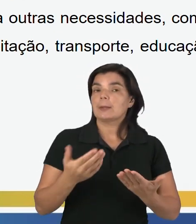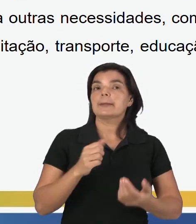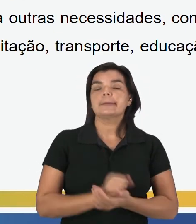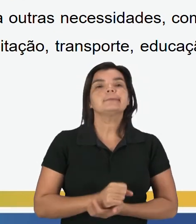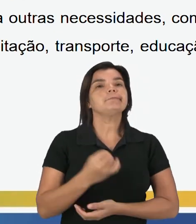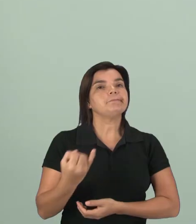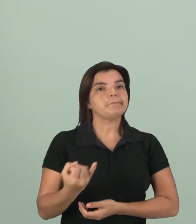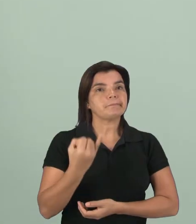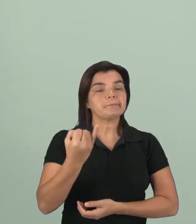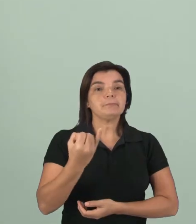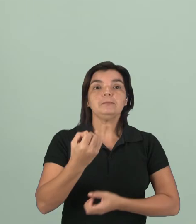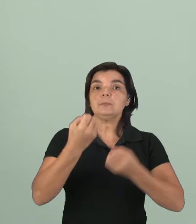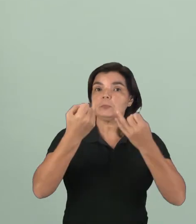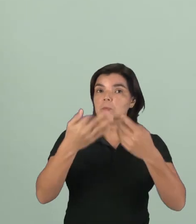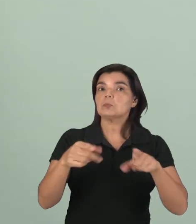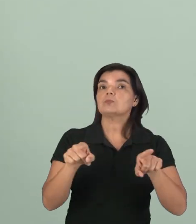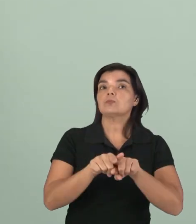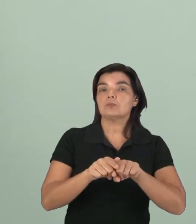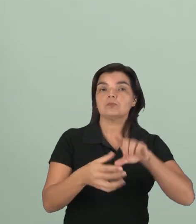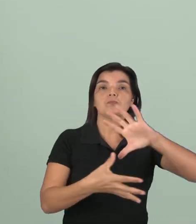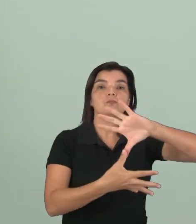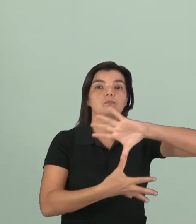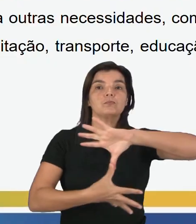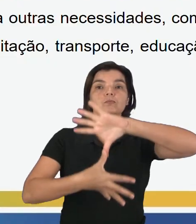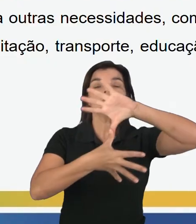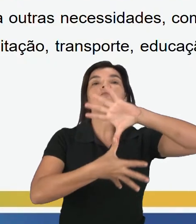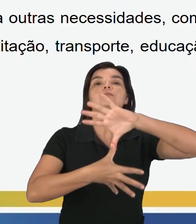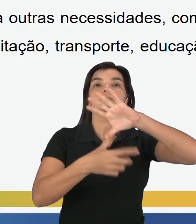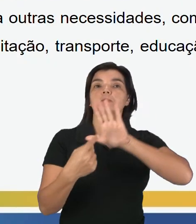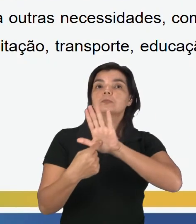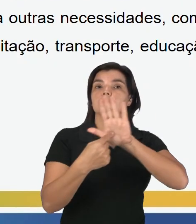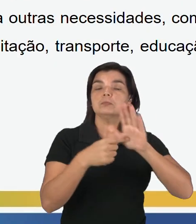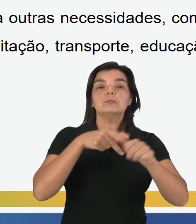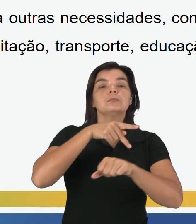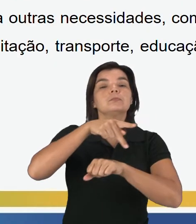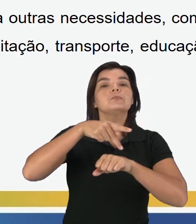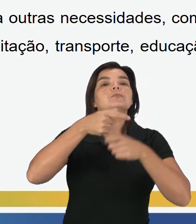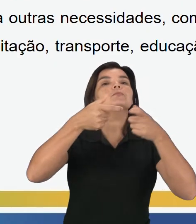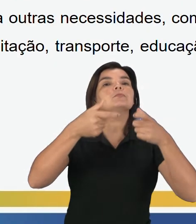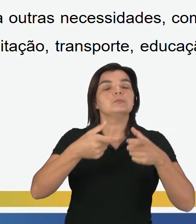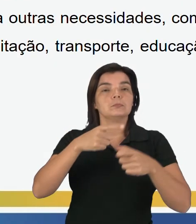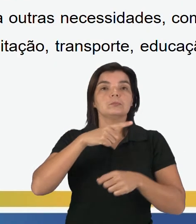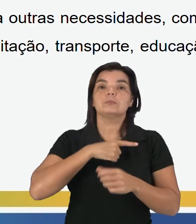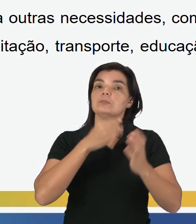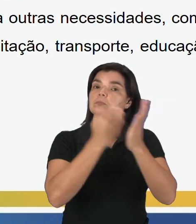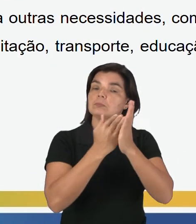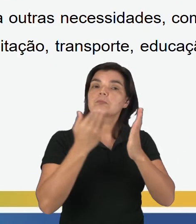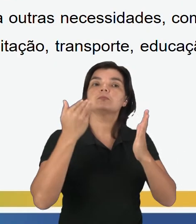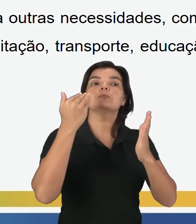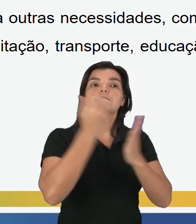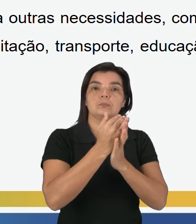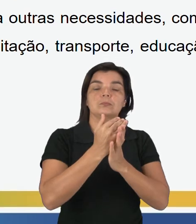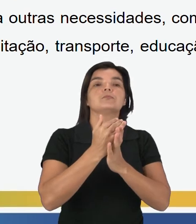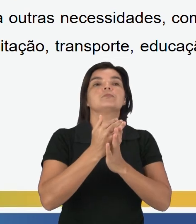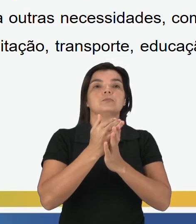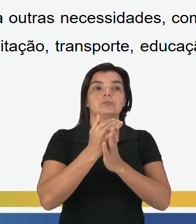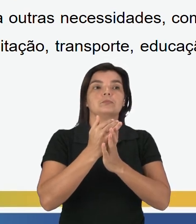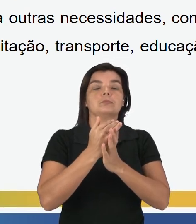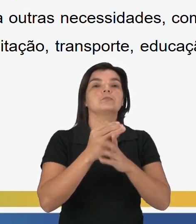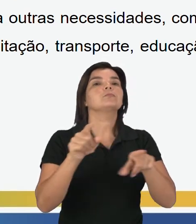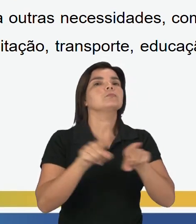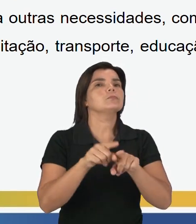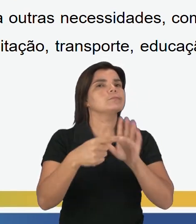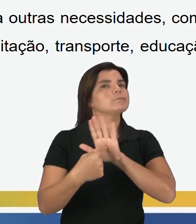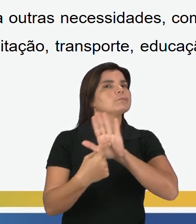é importante ressaltar. E aí temos um mapa mostrando no país aonde é que isso teve uma situação mais agravante.